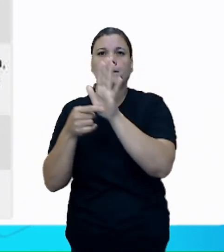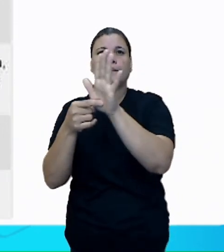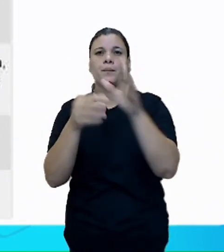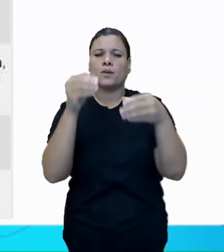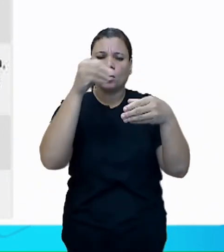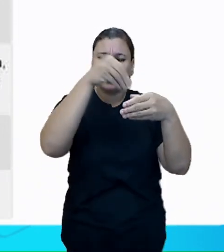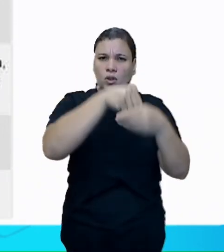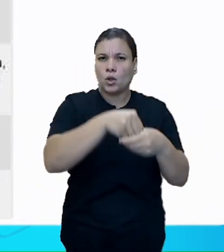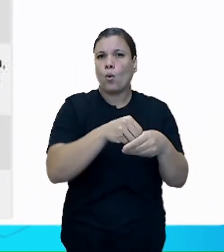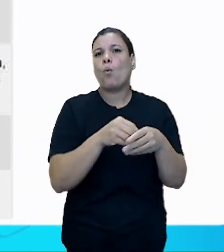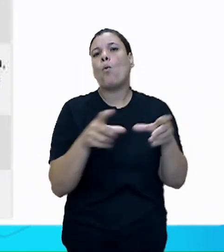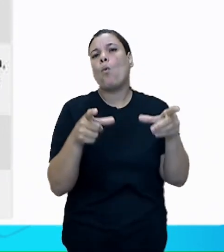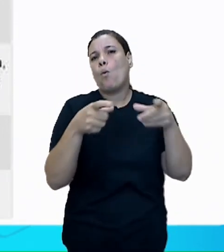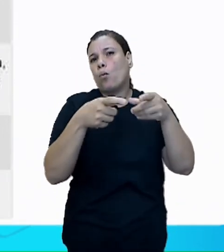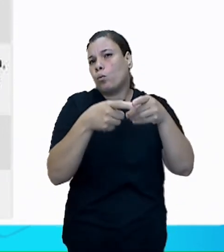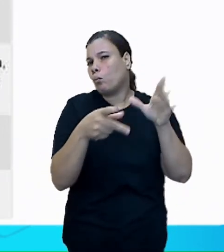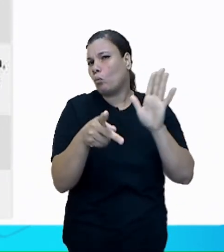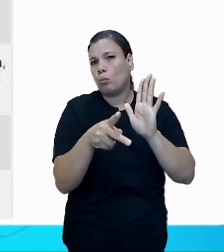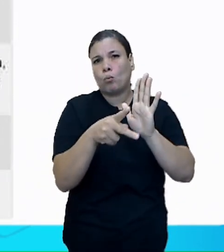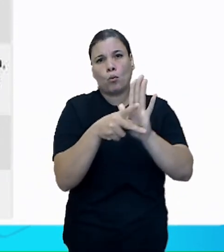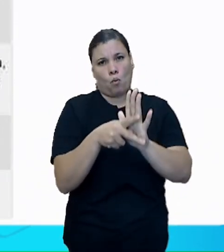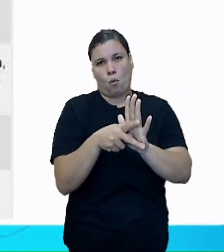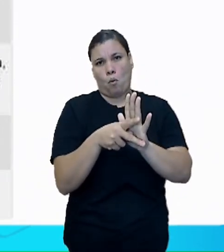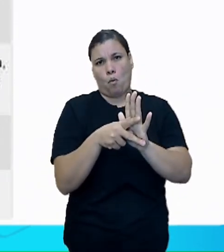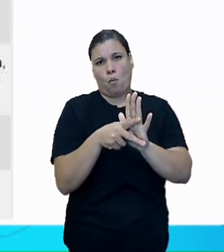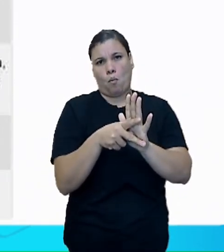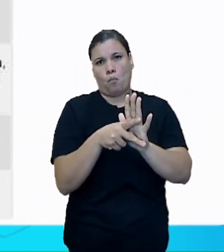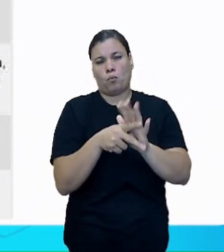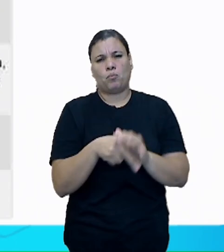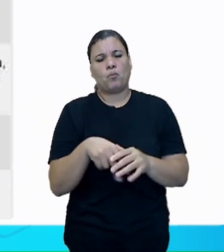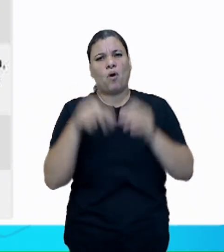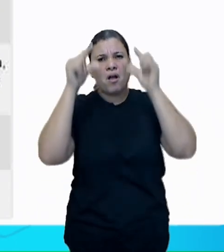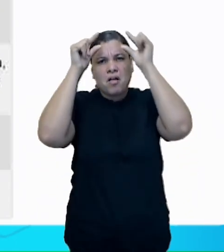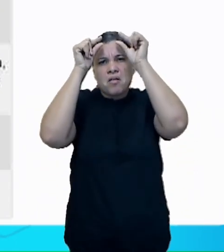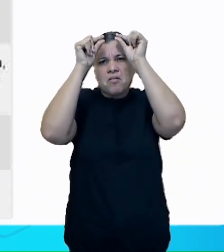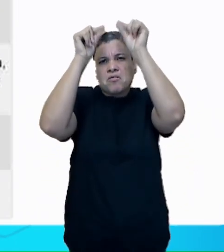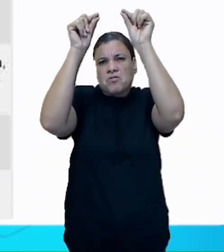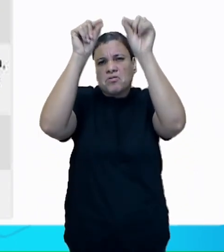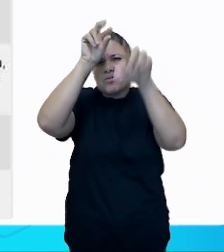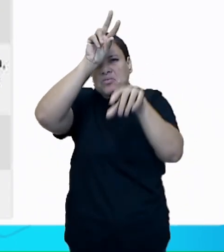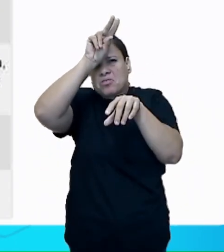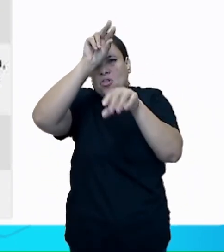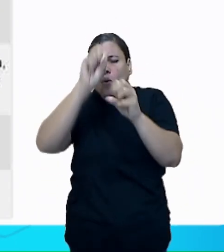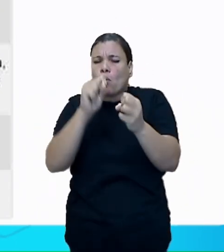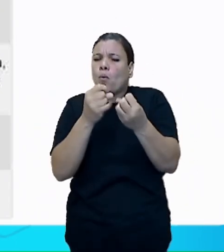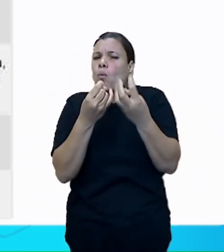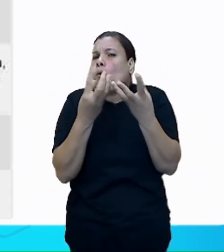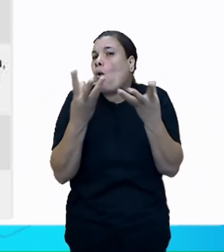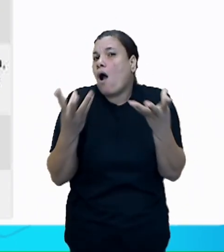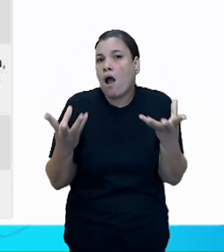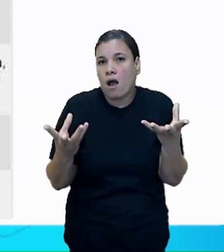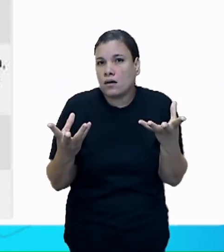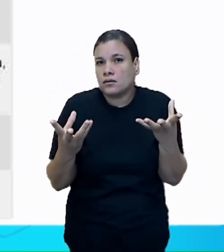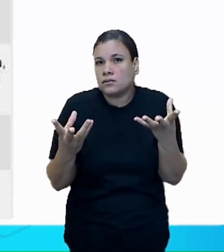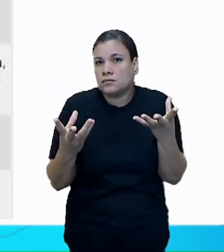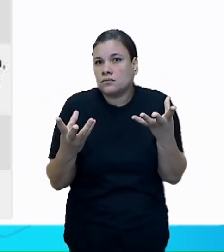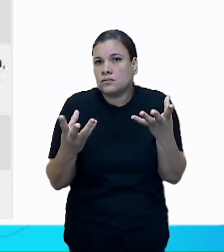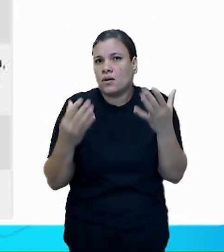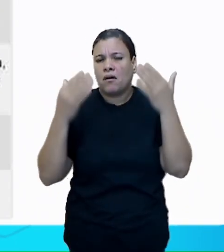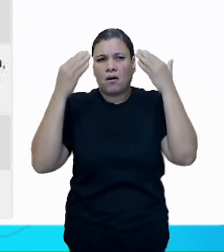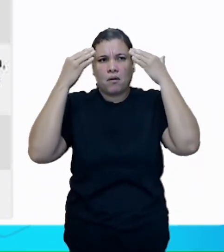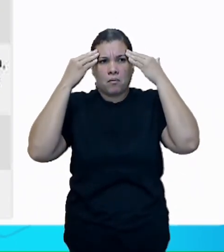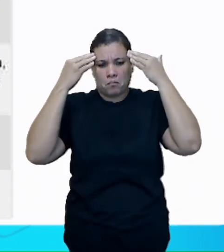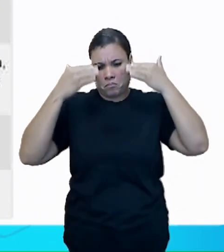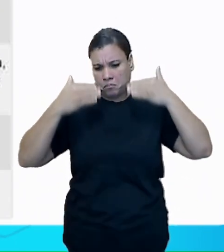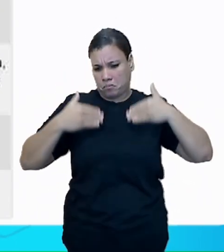dentro deste grupo. Quantidade de antenas, Como que é essa cabeça, se é só cabeça, tórax e abdômen,